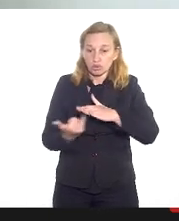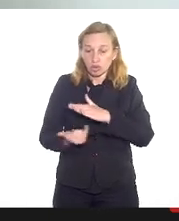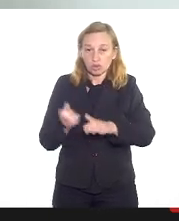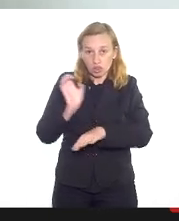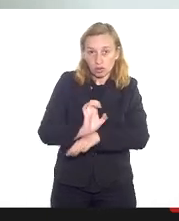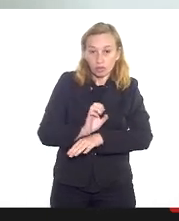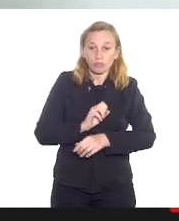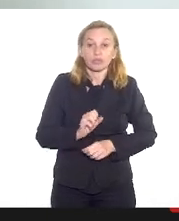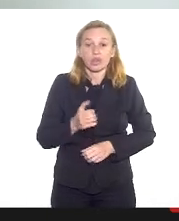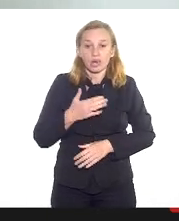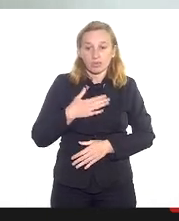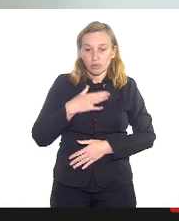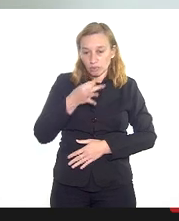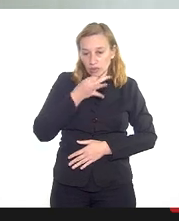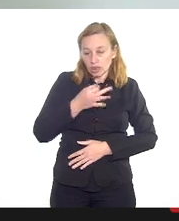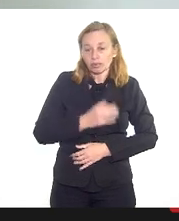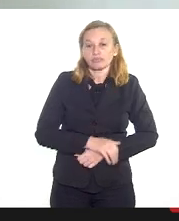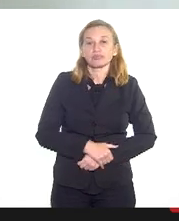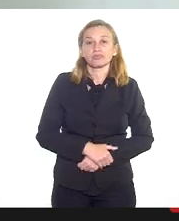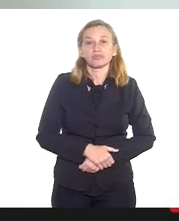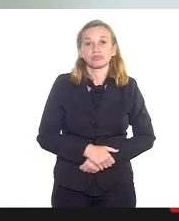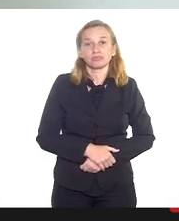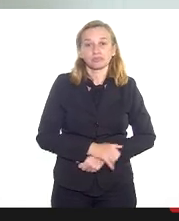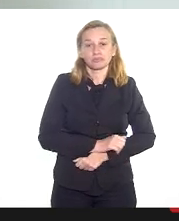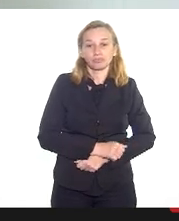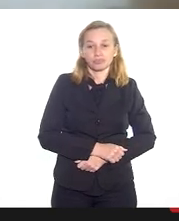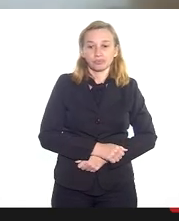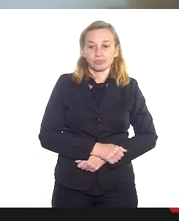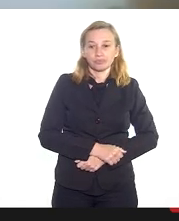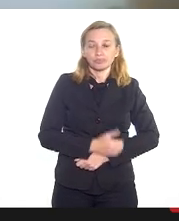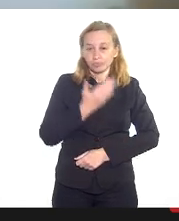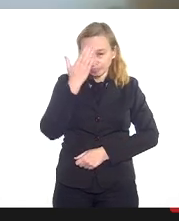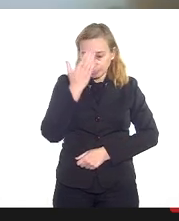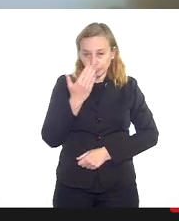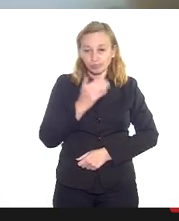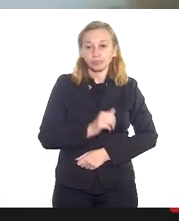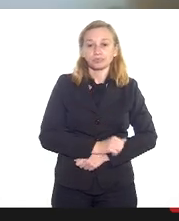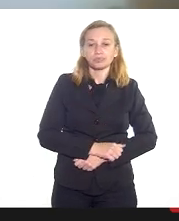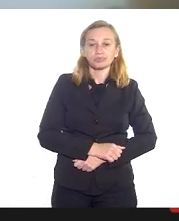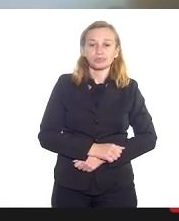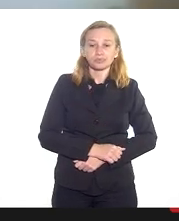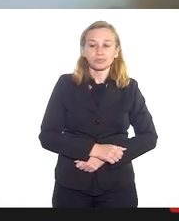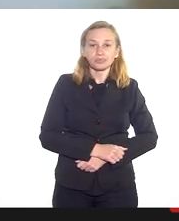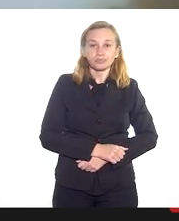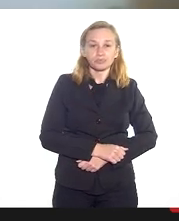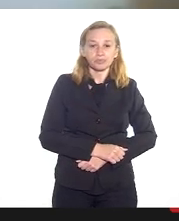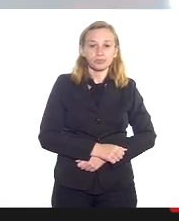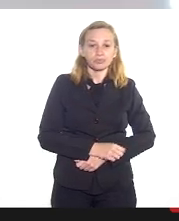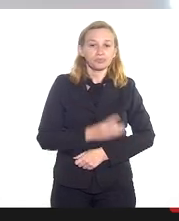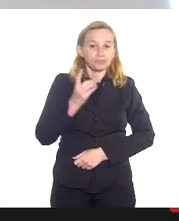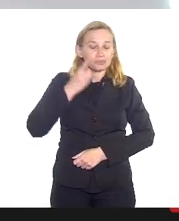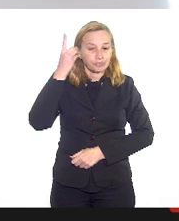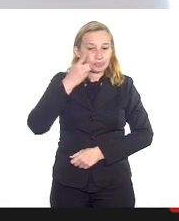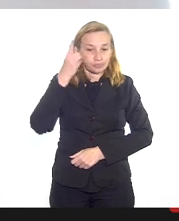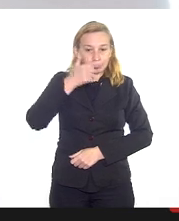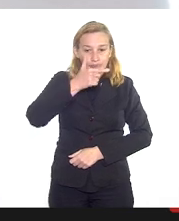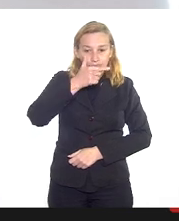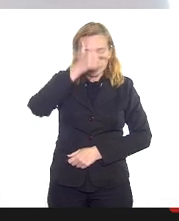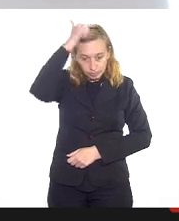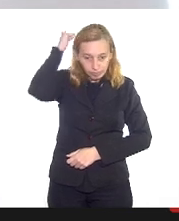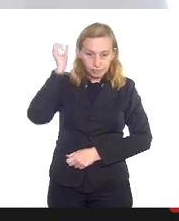estaduais. Essa é a ponderação que a gente tem. Obrigado, deputada Karine. Deputado Luiz Paulo, posso só fazer